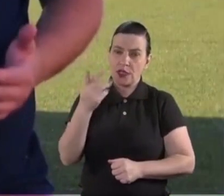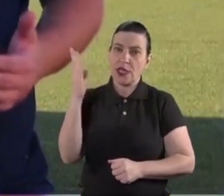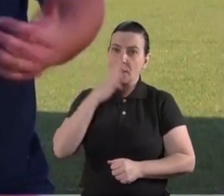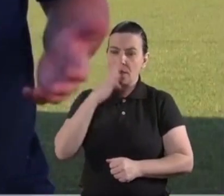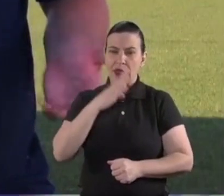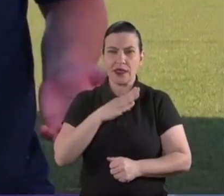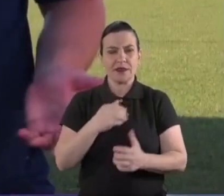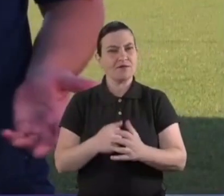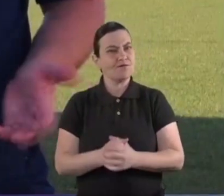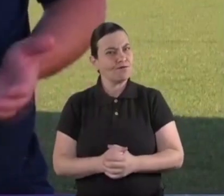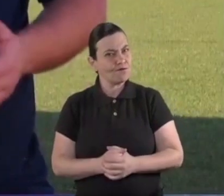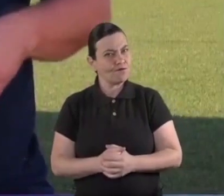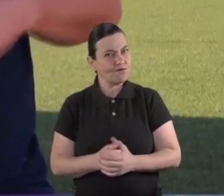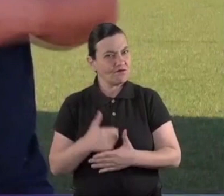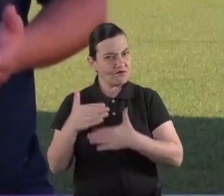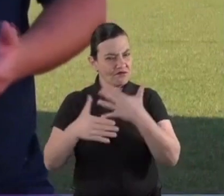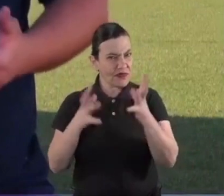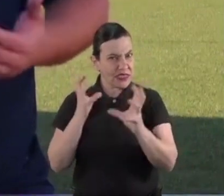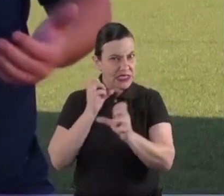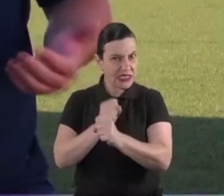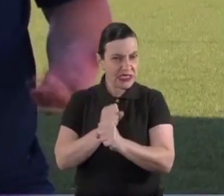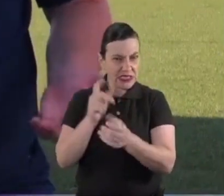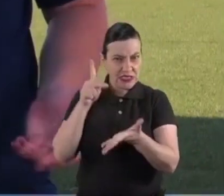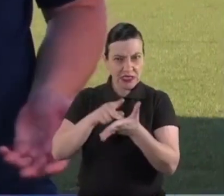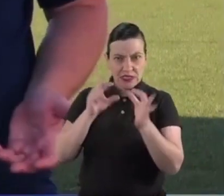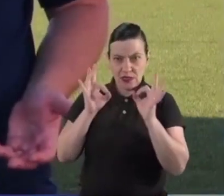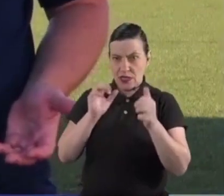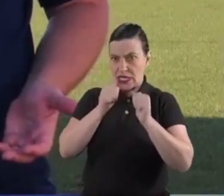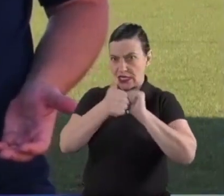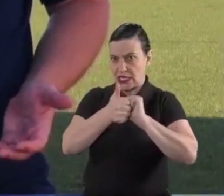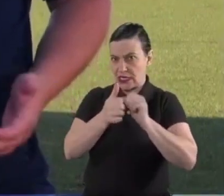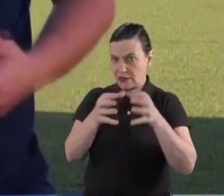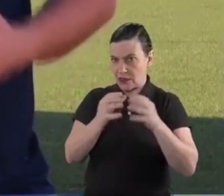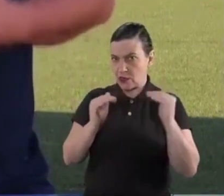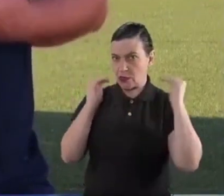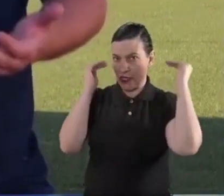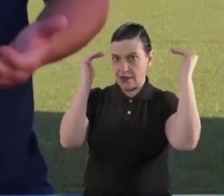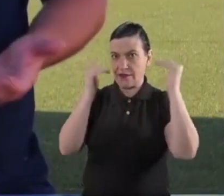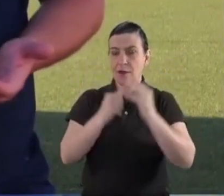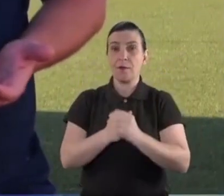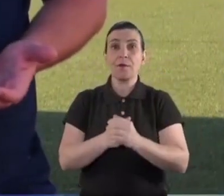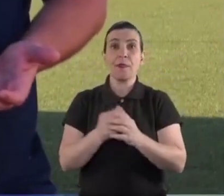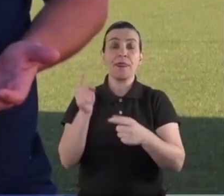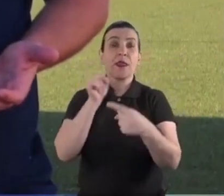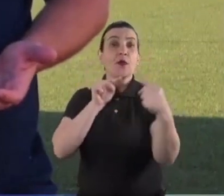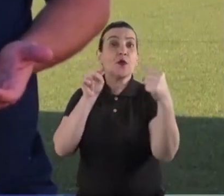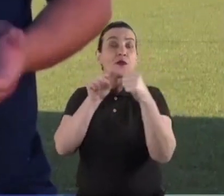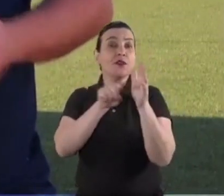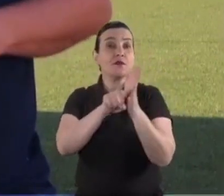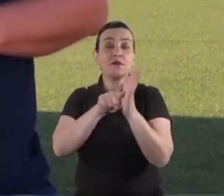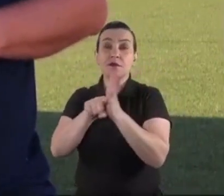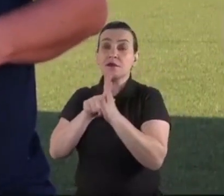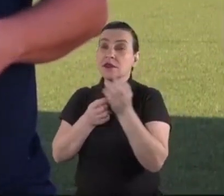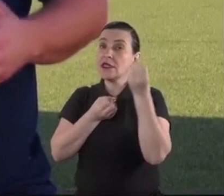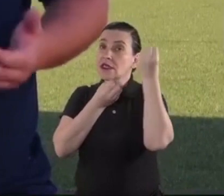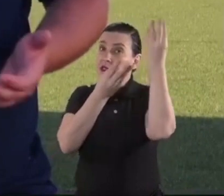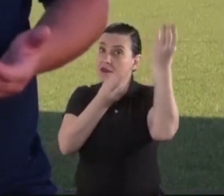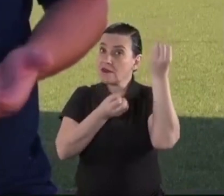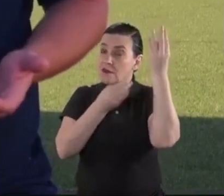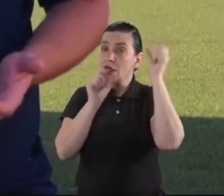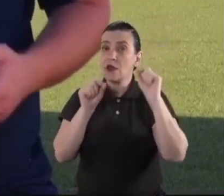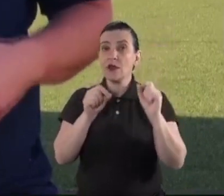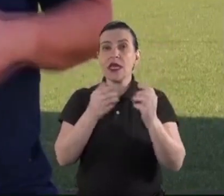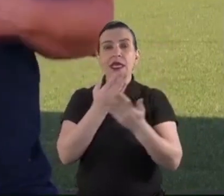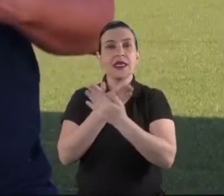dúvida, será que esses resultados seriam os mesmos com atletas de alto nível? Com o objetivo de verificar essa informação, nós conduzimos um